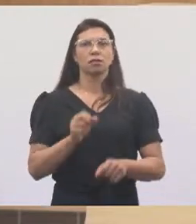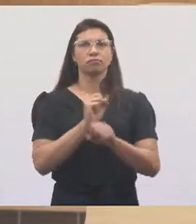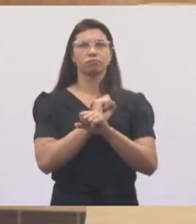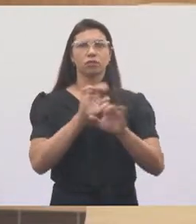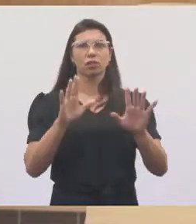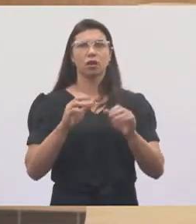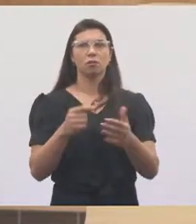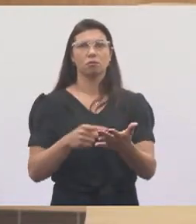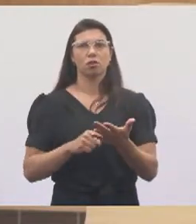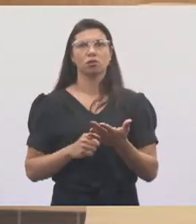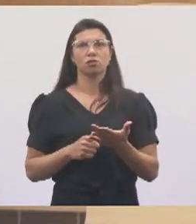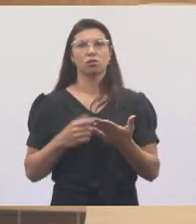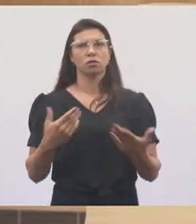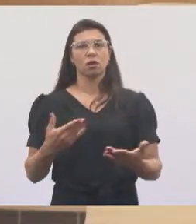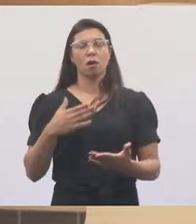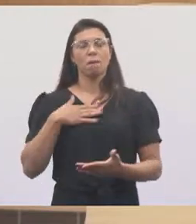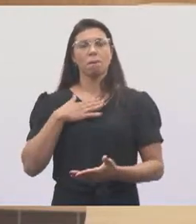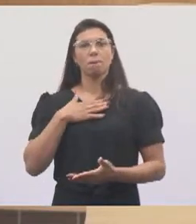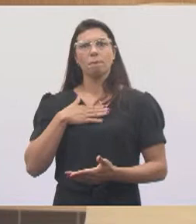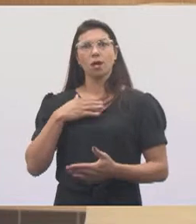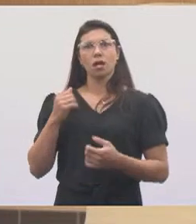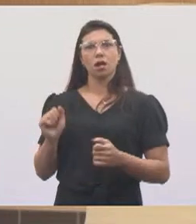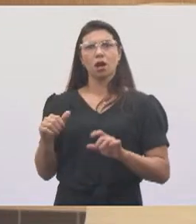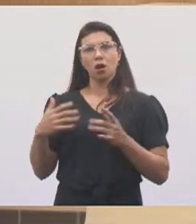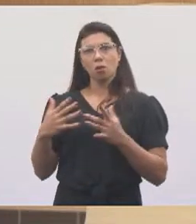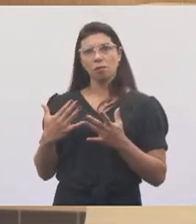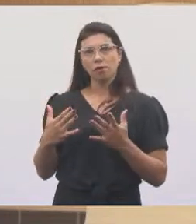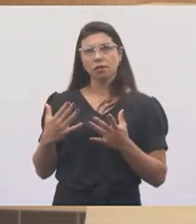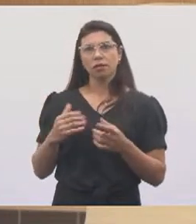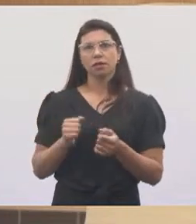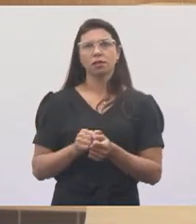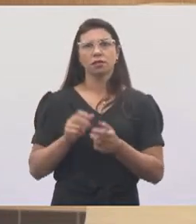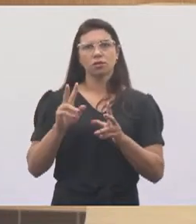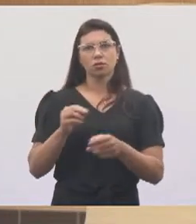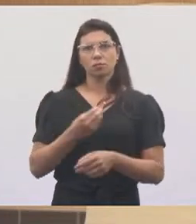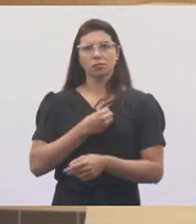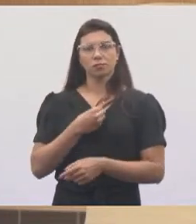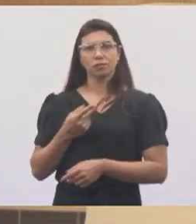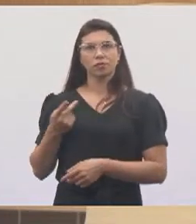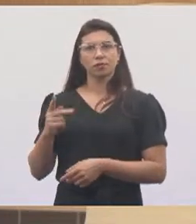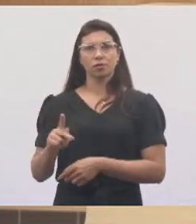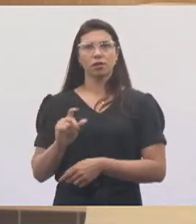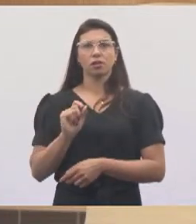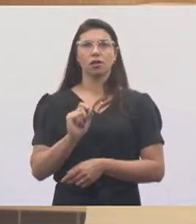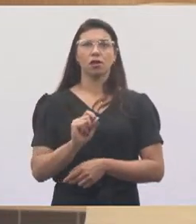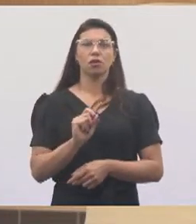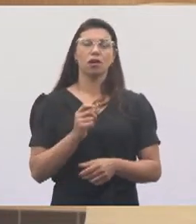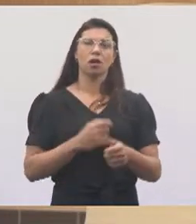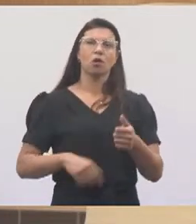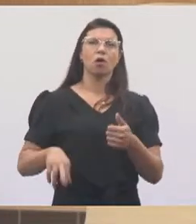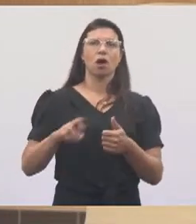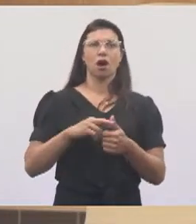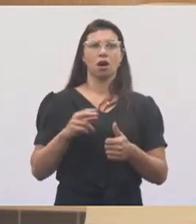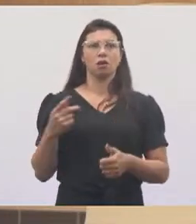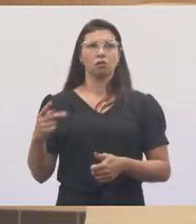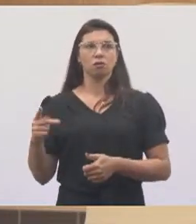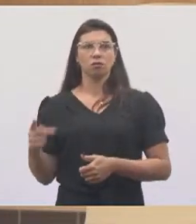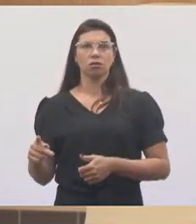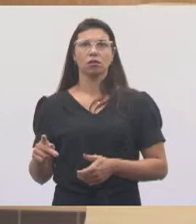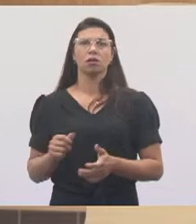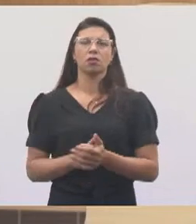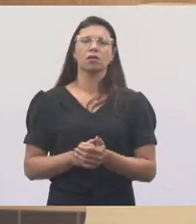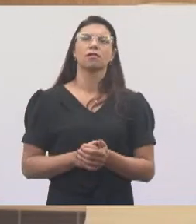lá. Então, a minha homenagem ao Dr. Thales não é, talvez nem pela trajetória, mas pelo cargo que ele ocupava, é a pessoa